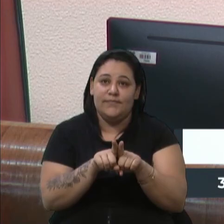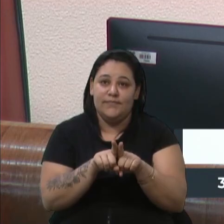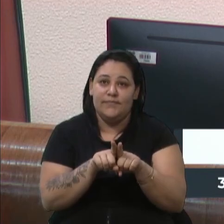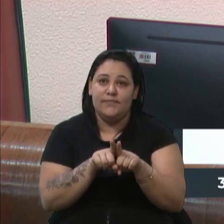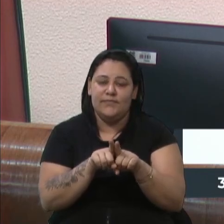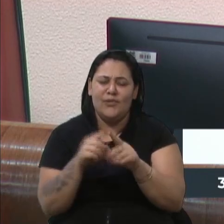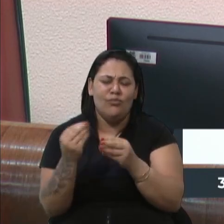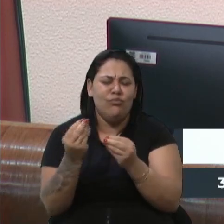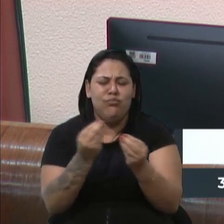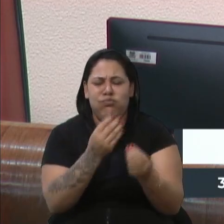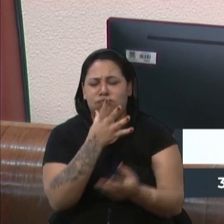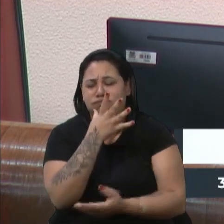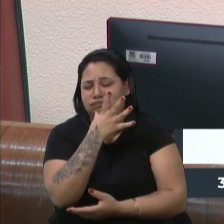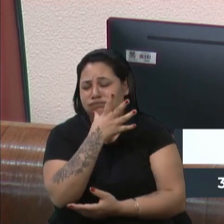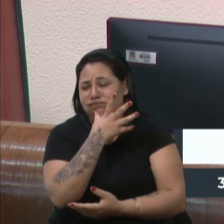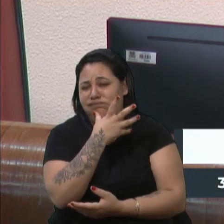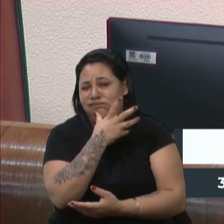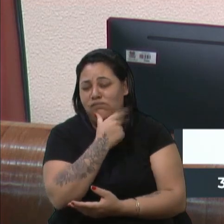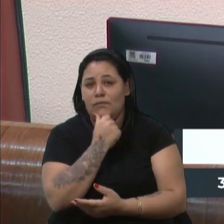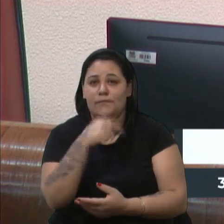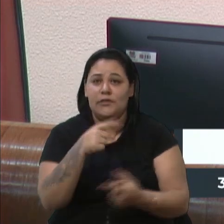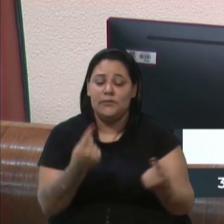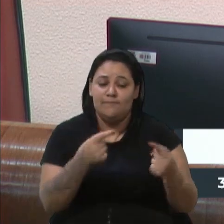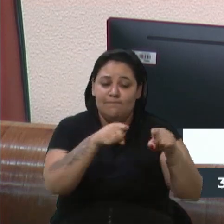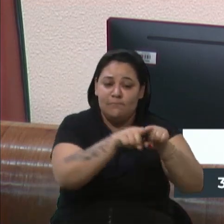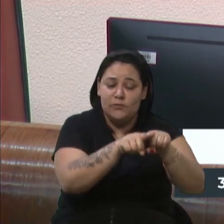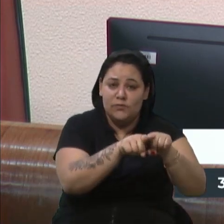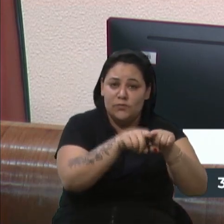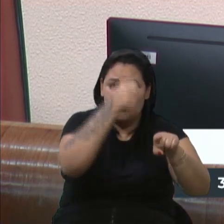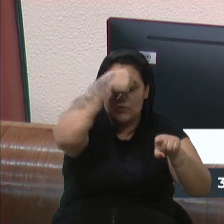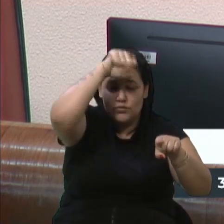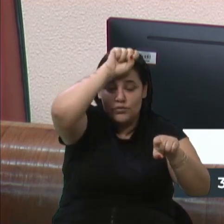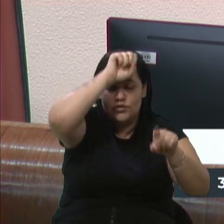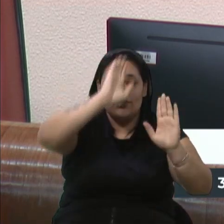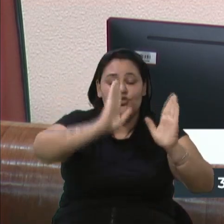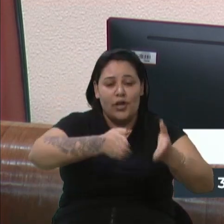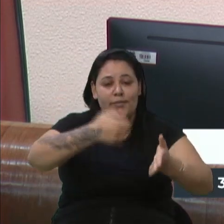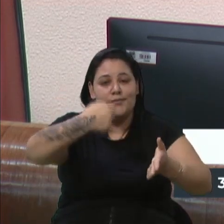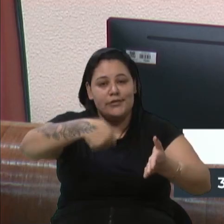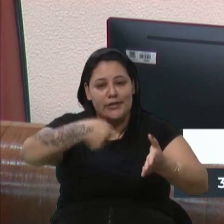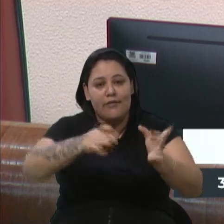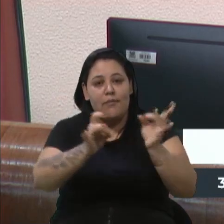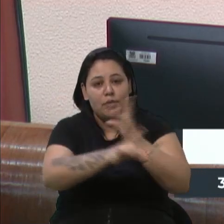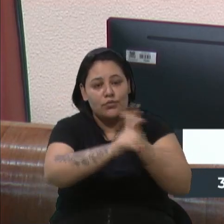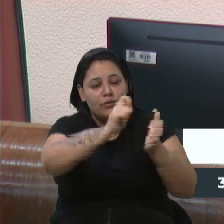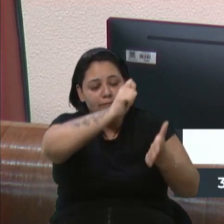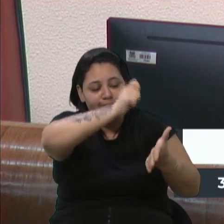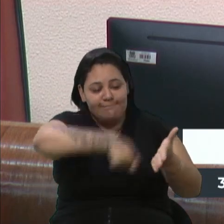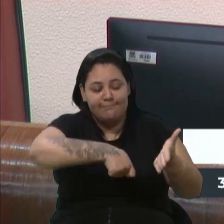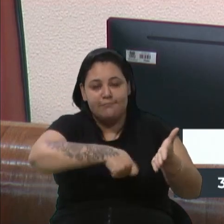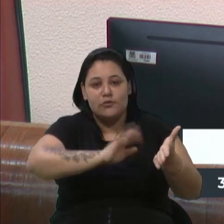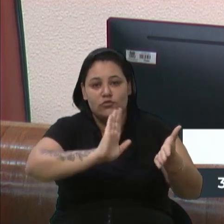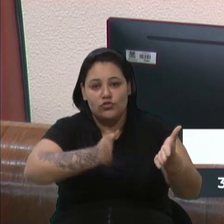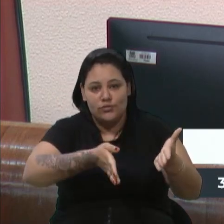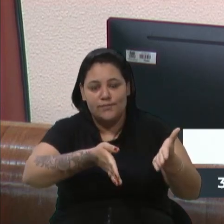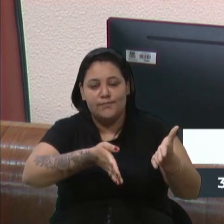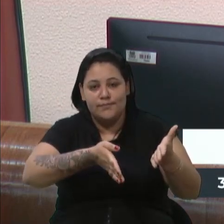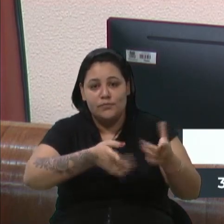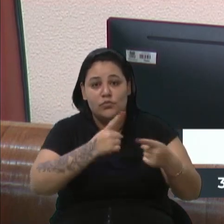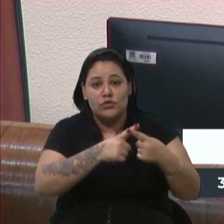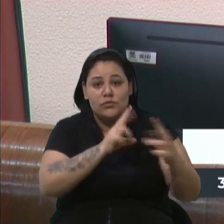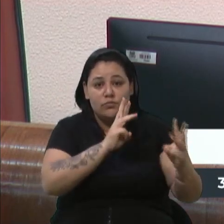muita demora. Esse convênio com a UX já deveria ter sido assinado. O